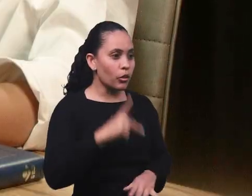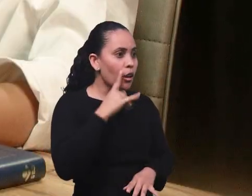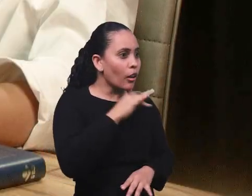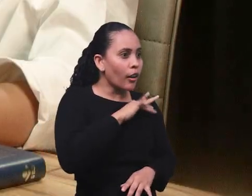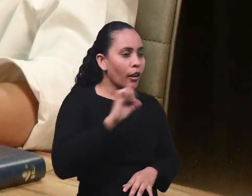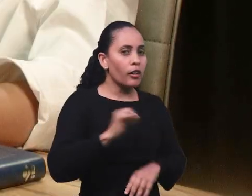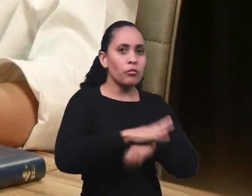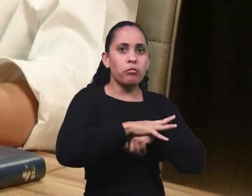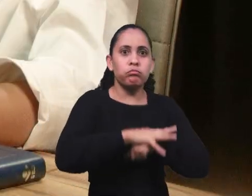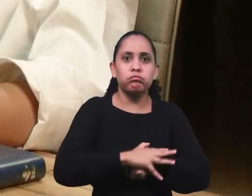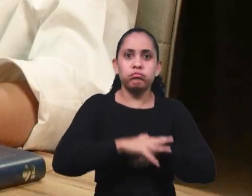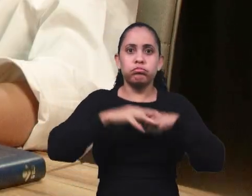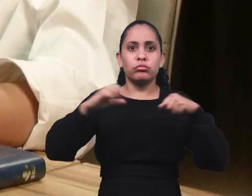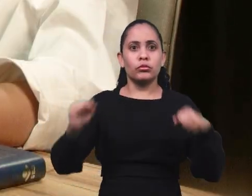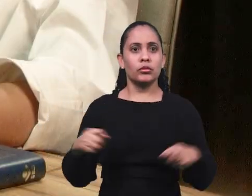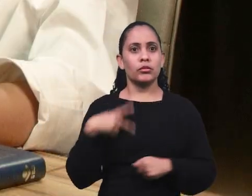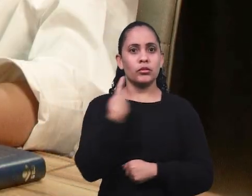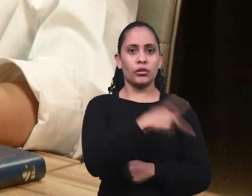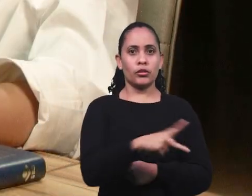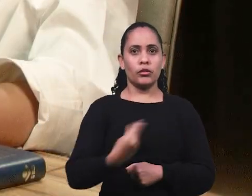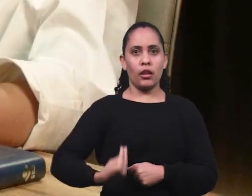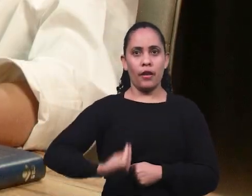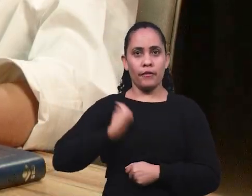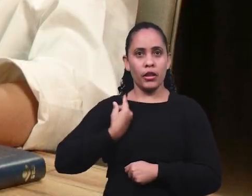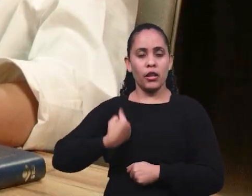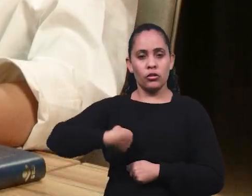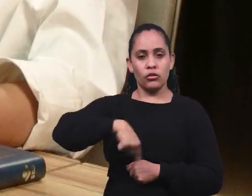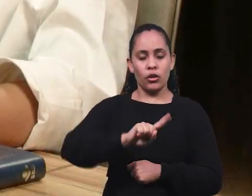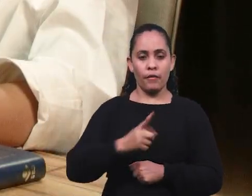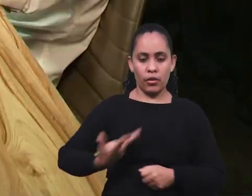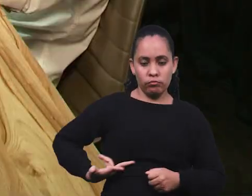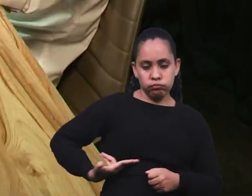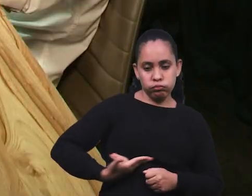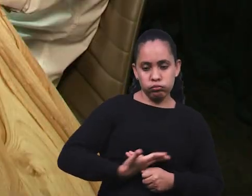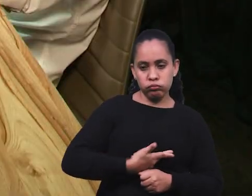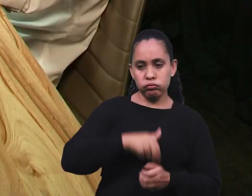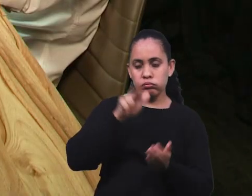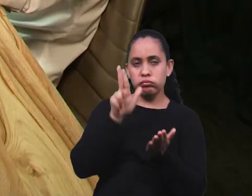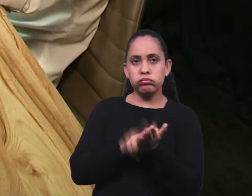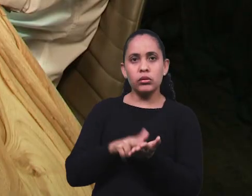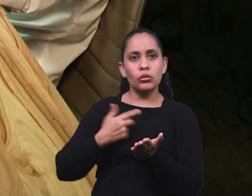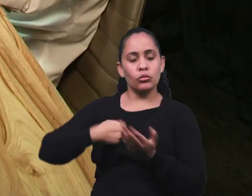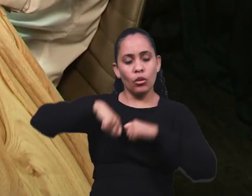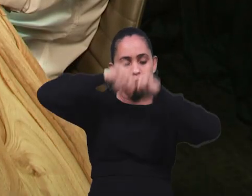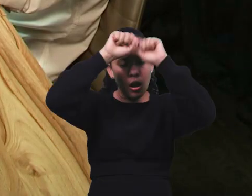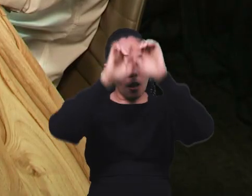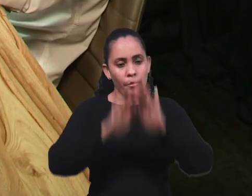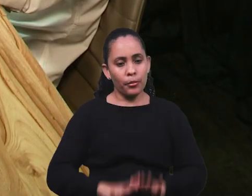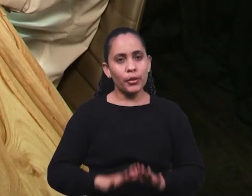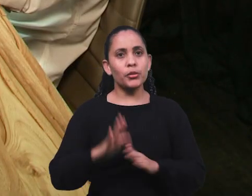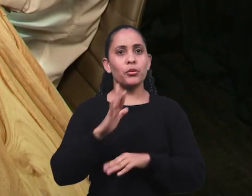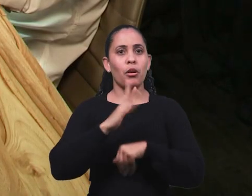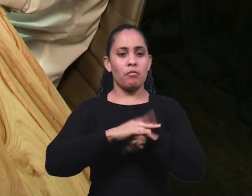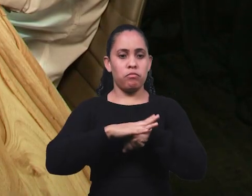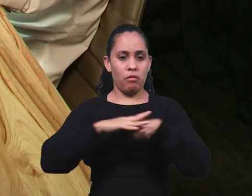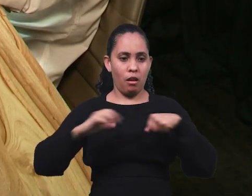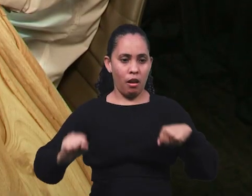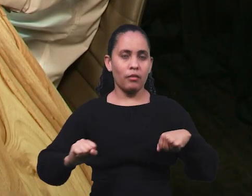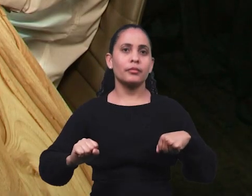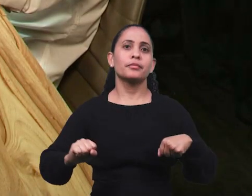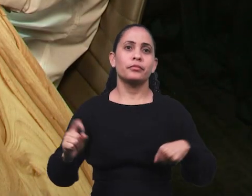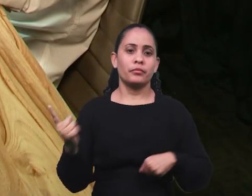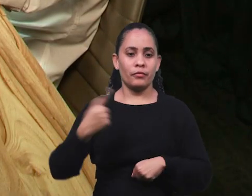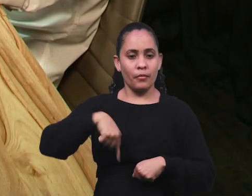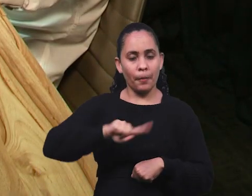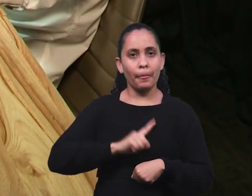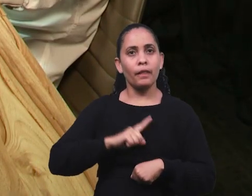foi curada, que ela tinha acabado de fazer uma cirurgia, ela foi curada. Glória Quando a ela Jesus. Glória a Deus, que experiência bênção, maravilhosa. Que tremendo. Sim. Mais uma